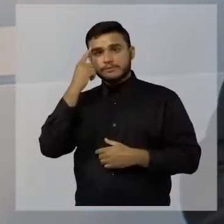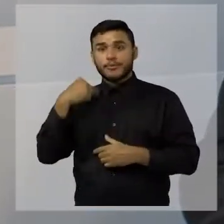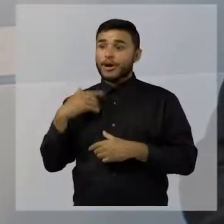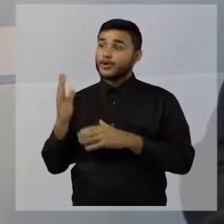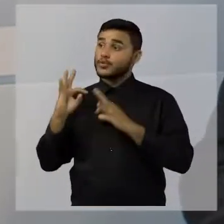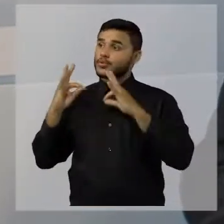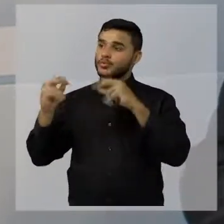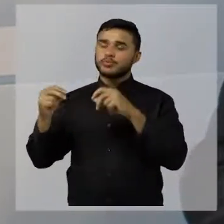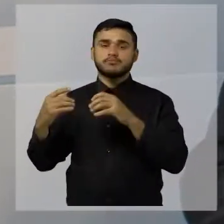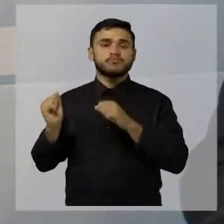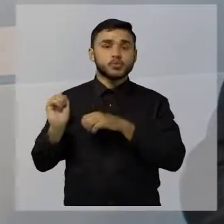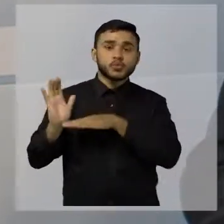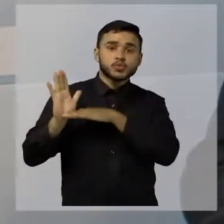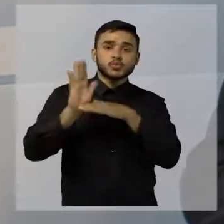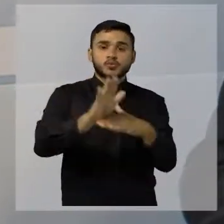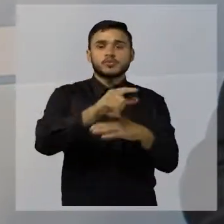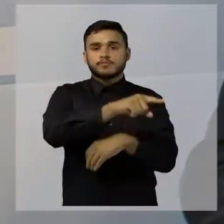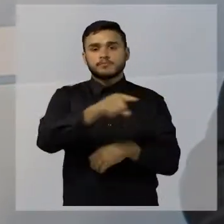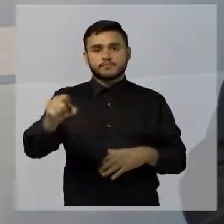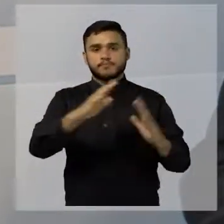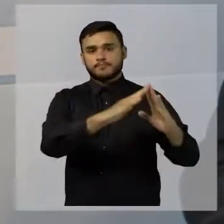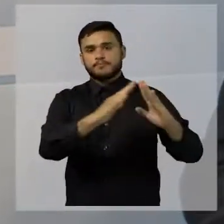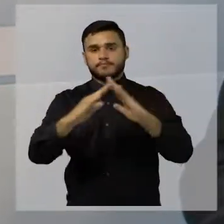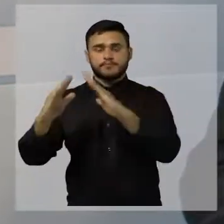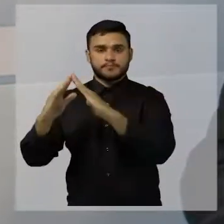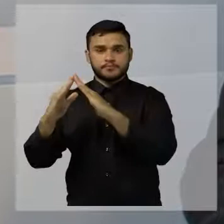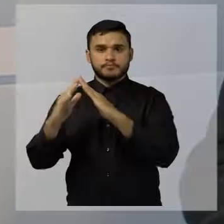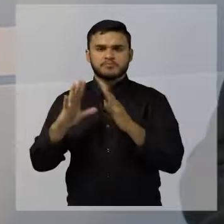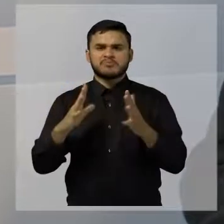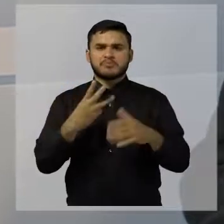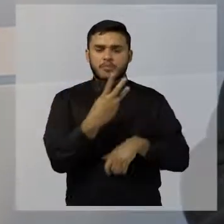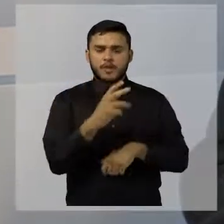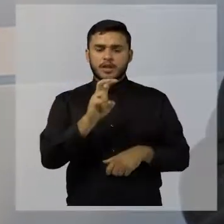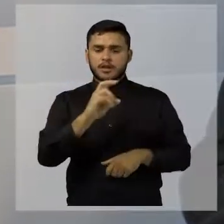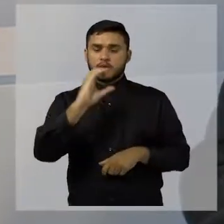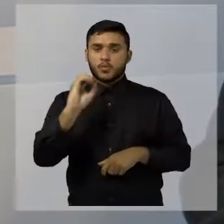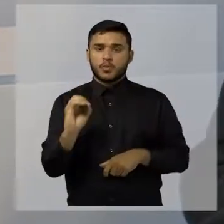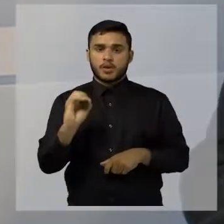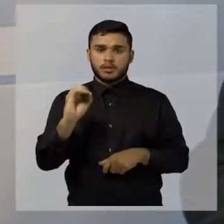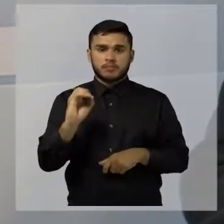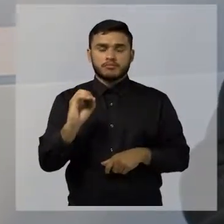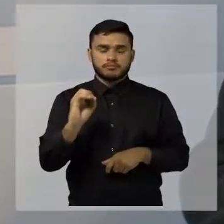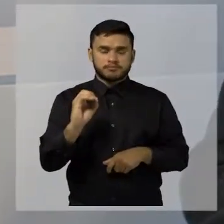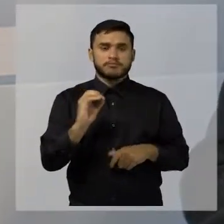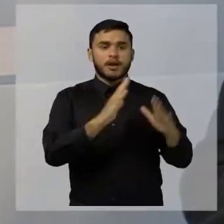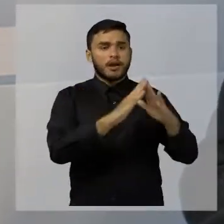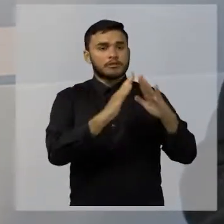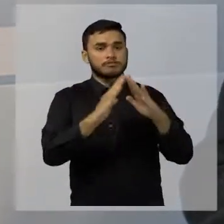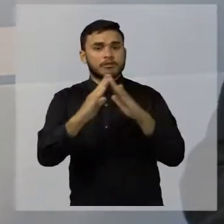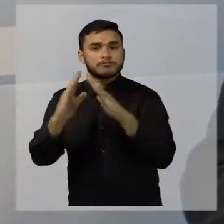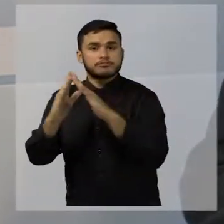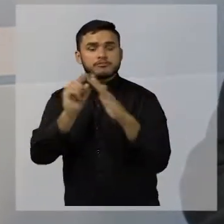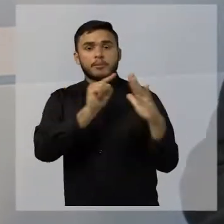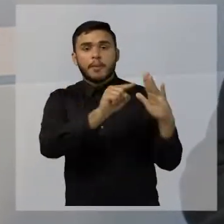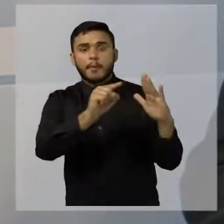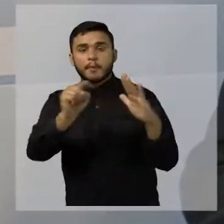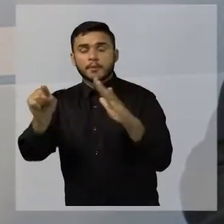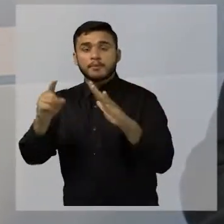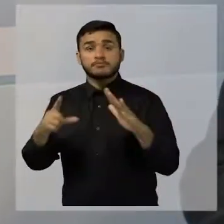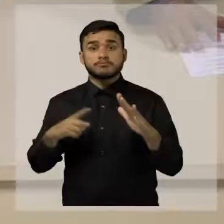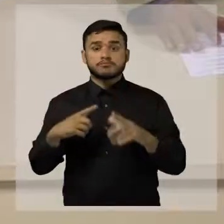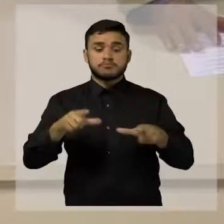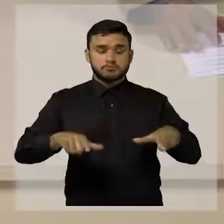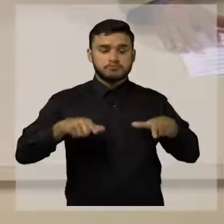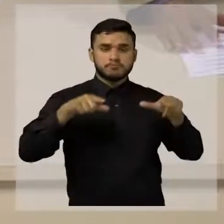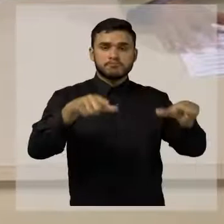da casa própria, em definitivo, para pelo menos 350 famílias. Então, só isso aí já valeu a pena eu ser vereador,